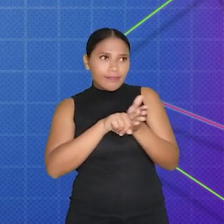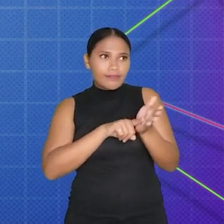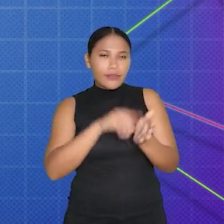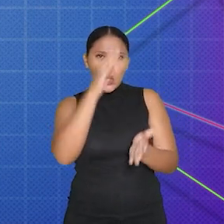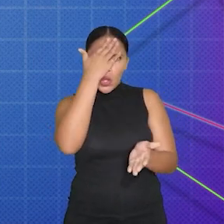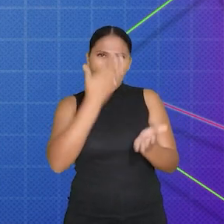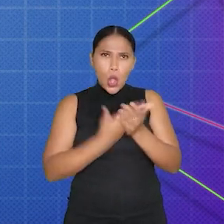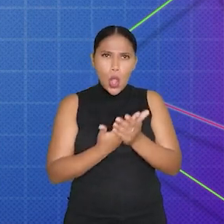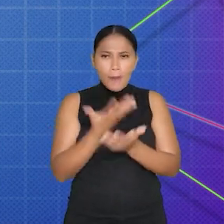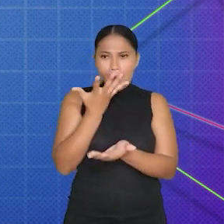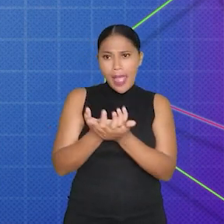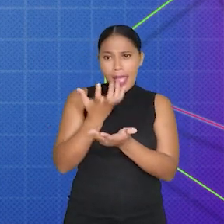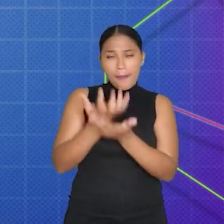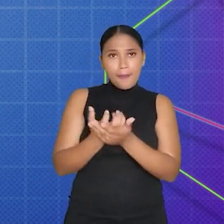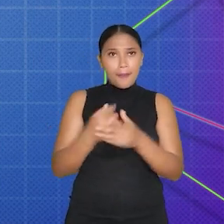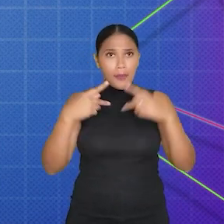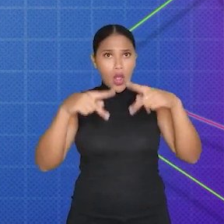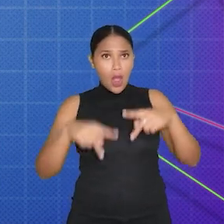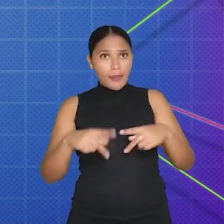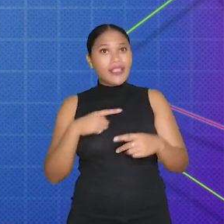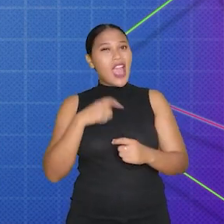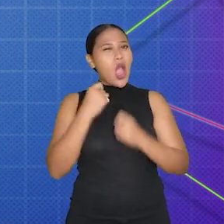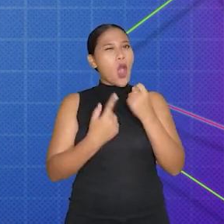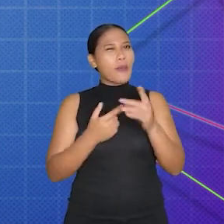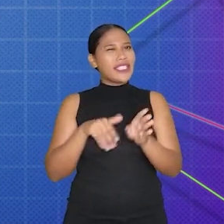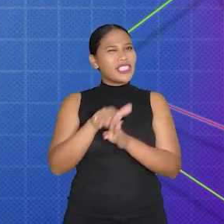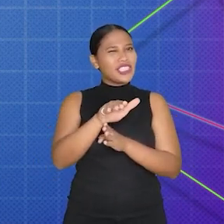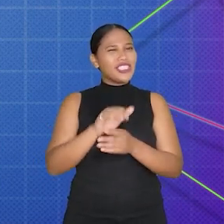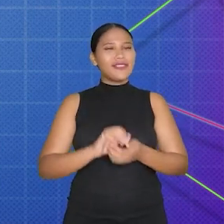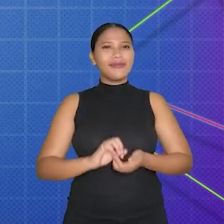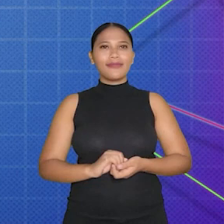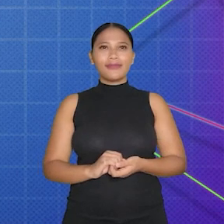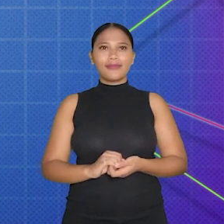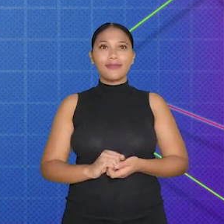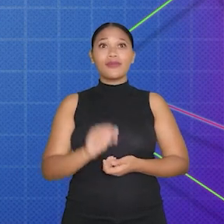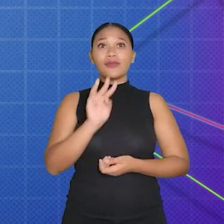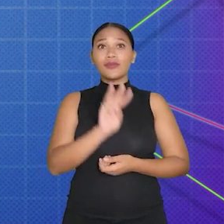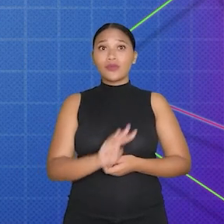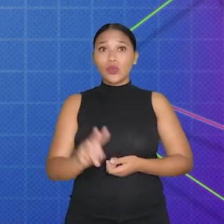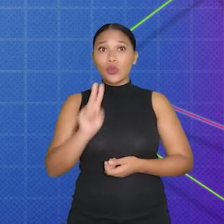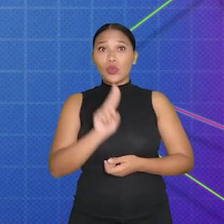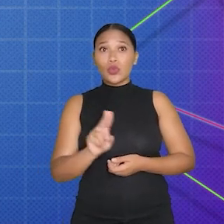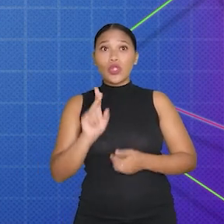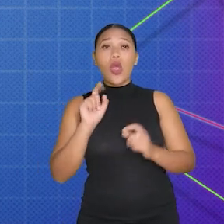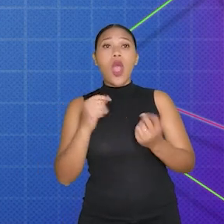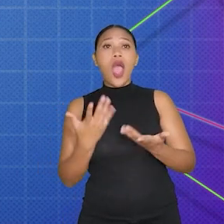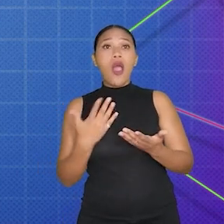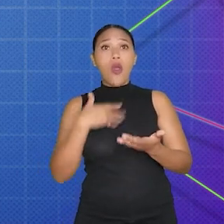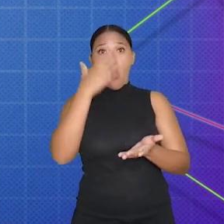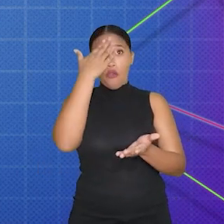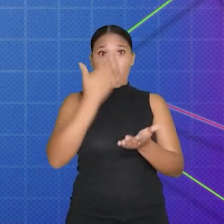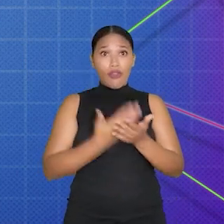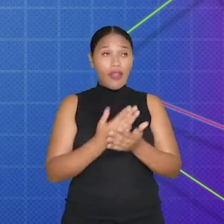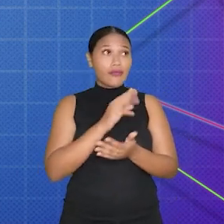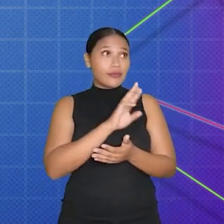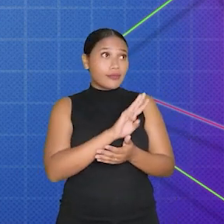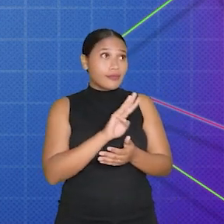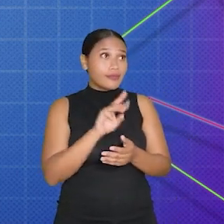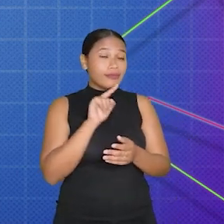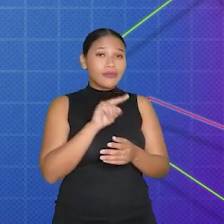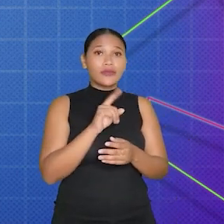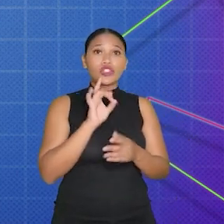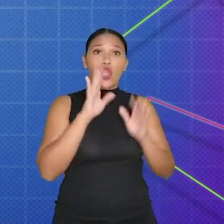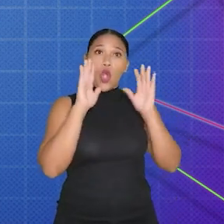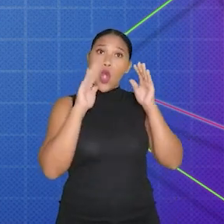e verificar a confiabilidade para baixar programas e elementos, aqui estão algumas dicas. Use fontes confiáveis. É